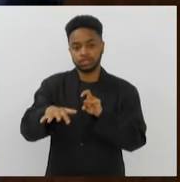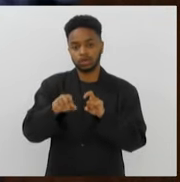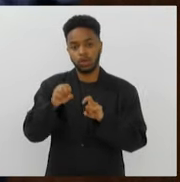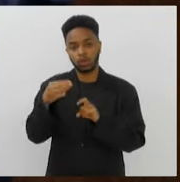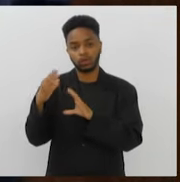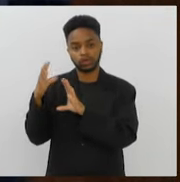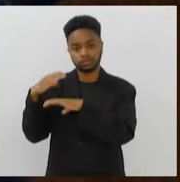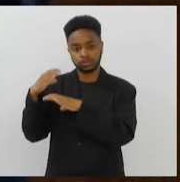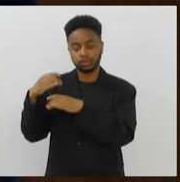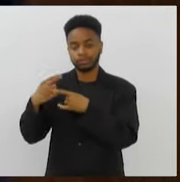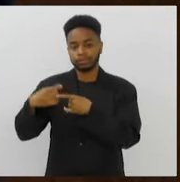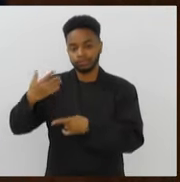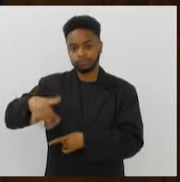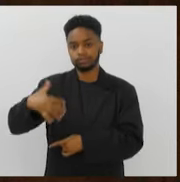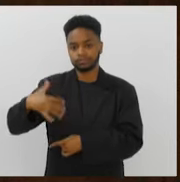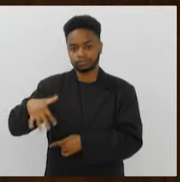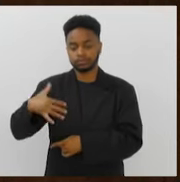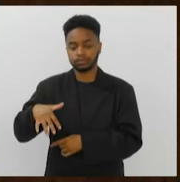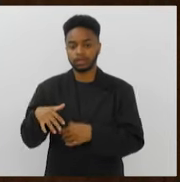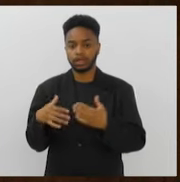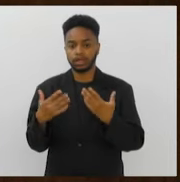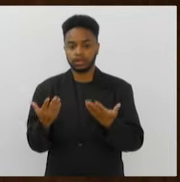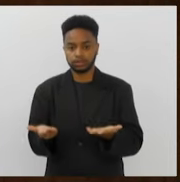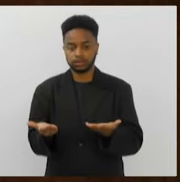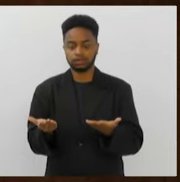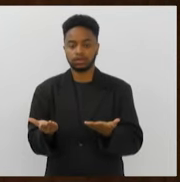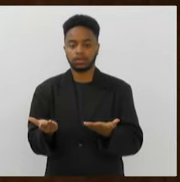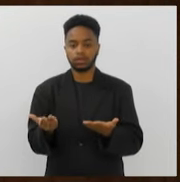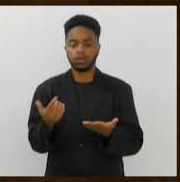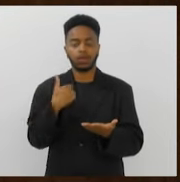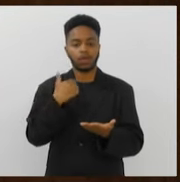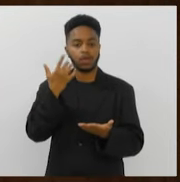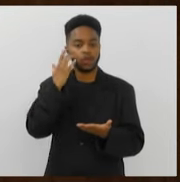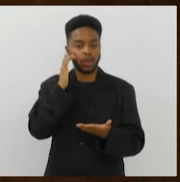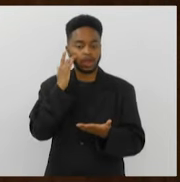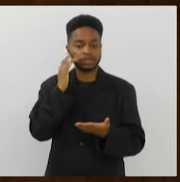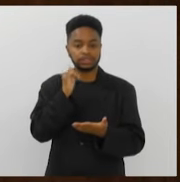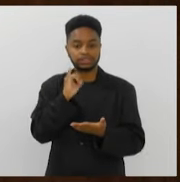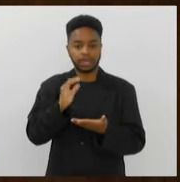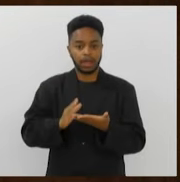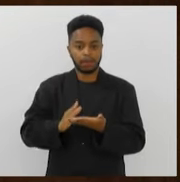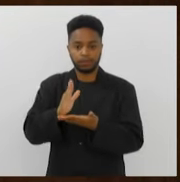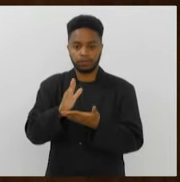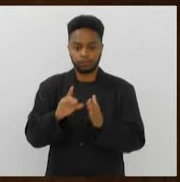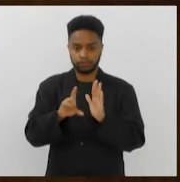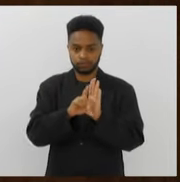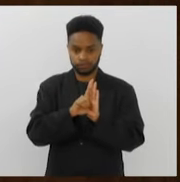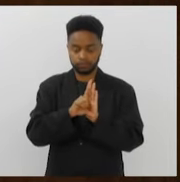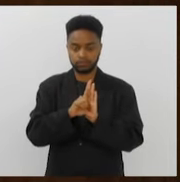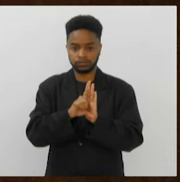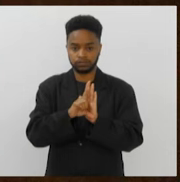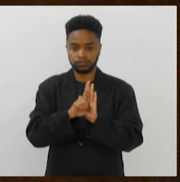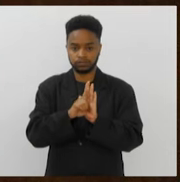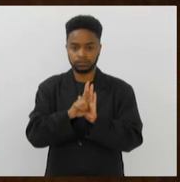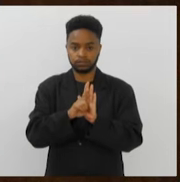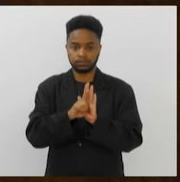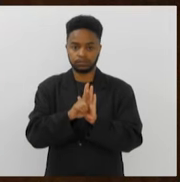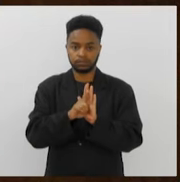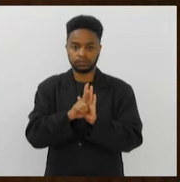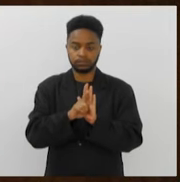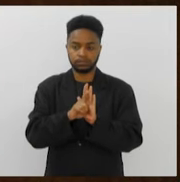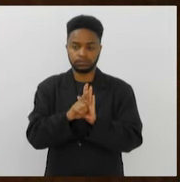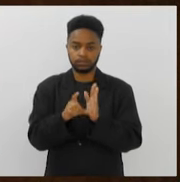engenharia caríssimo. Então, eu acho que a partir da aprovação dessa lei, vão